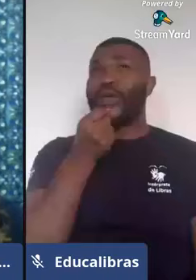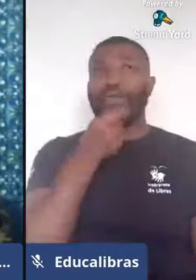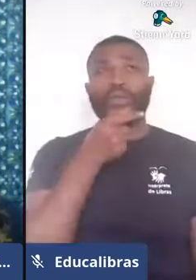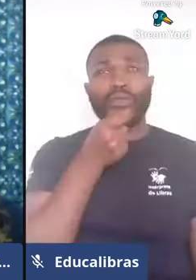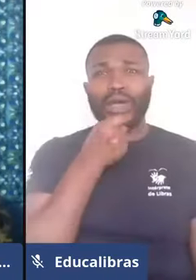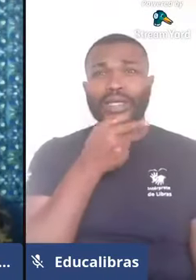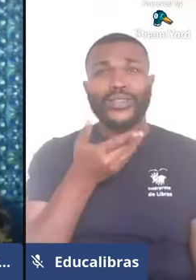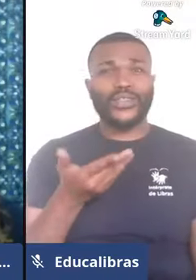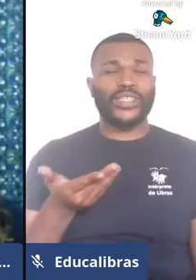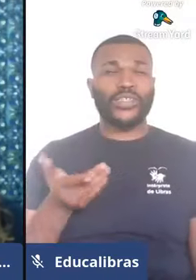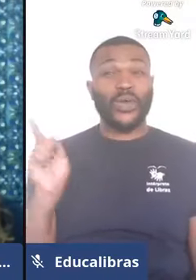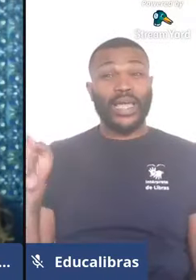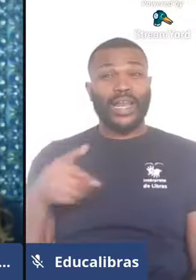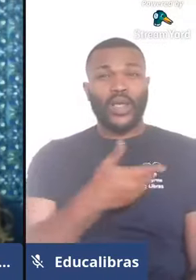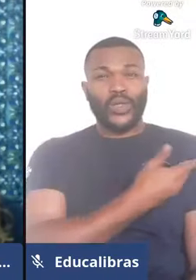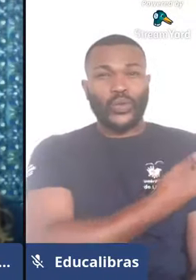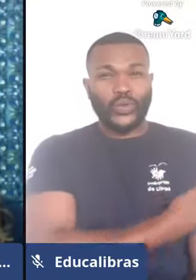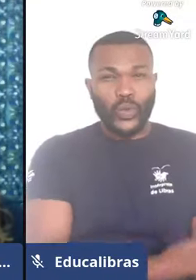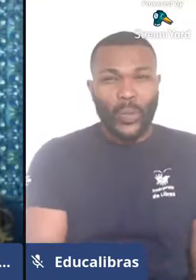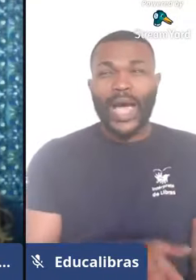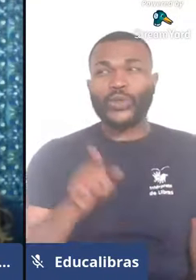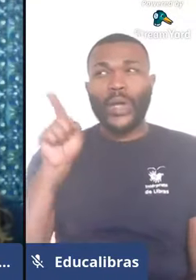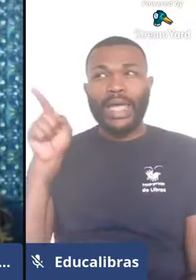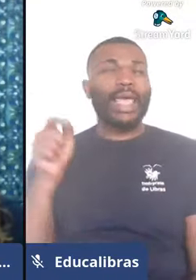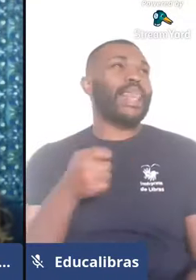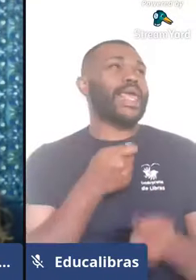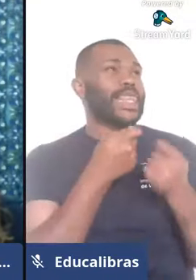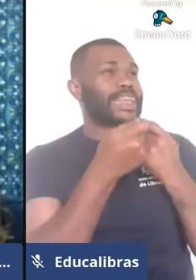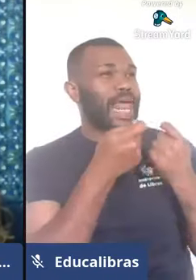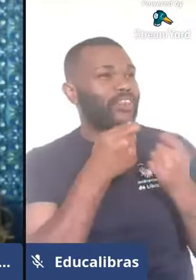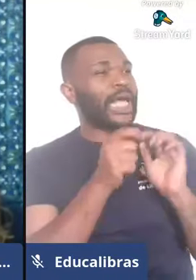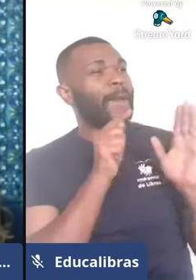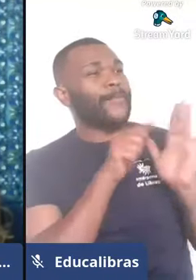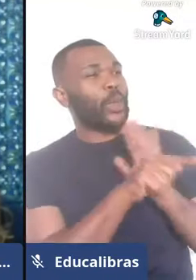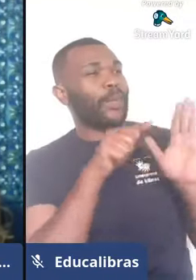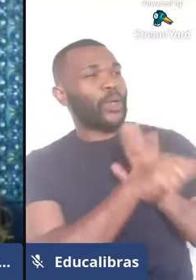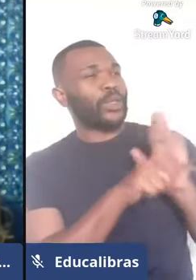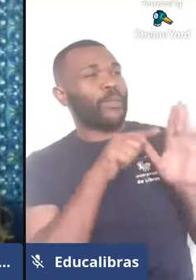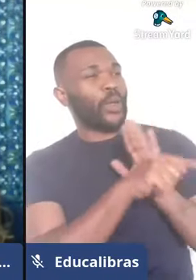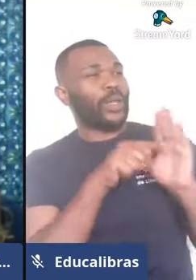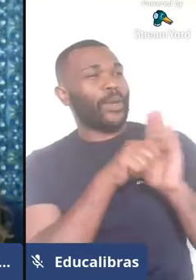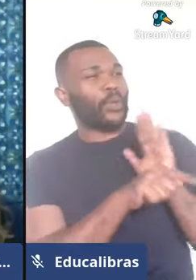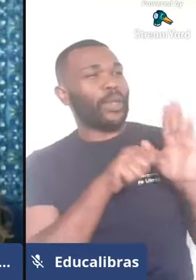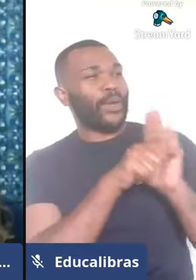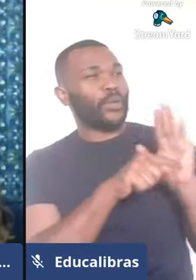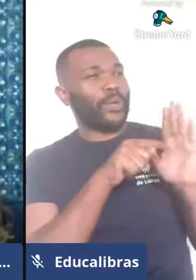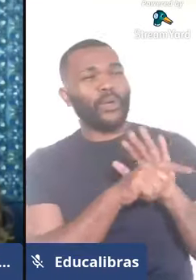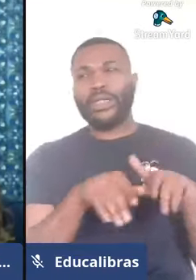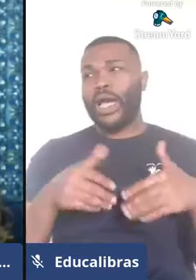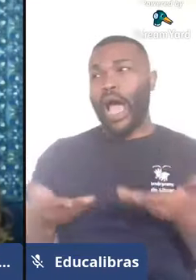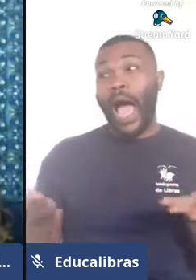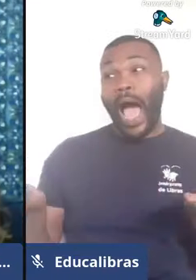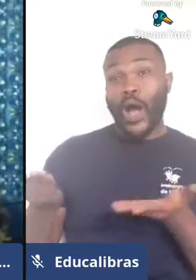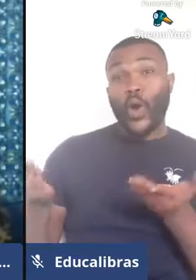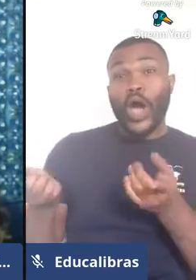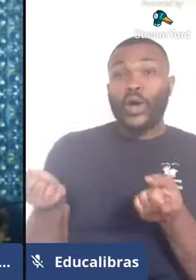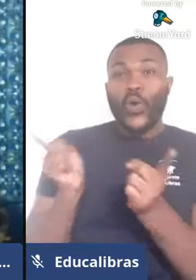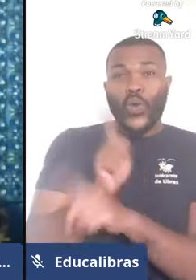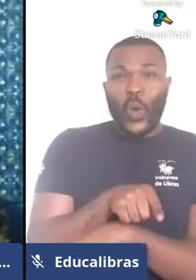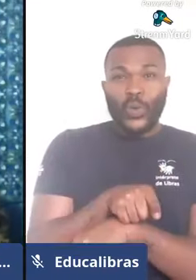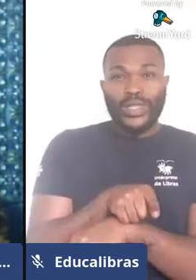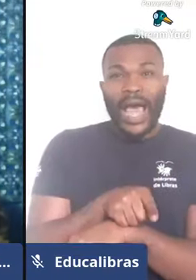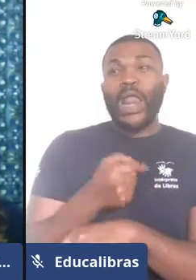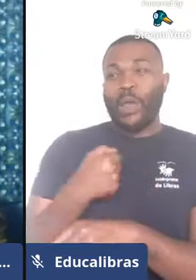ele está acostumado a ser um entrevistador, né? Lá no programa dele na Câmara, e aqui ele foi entrevistado.